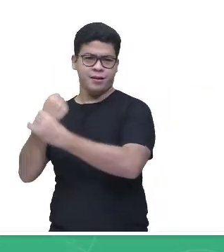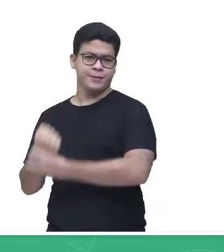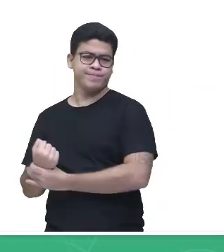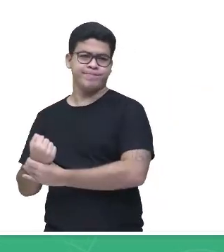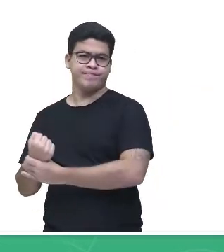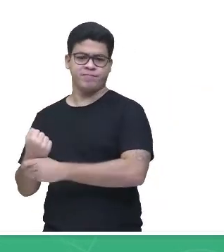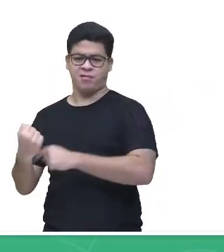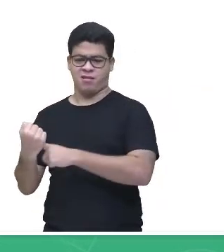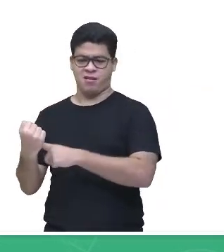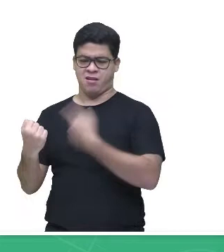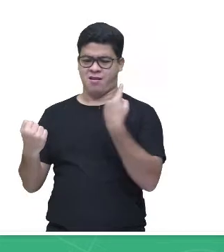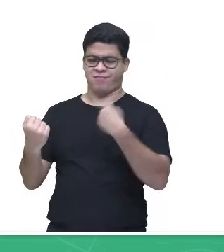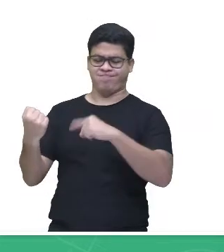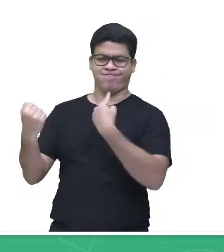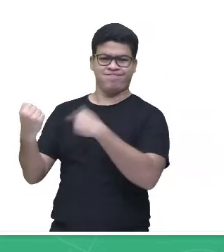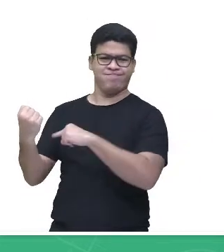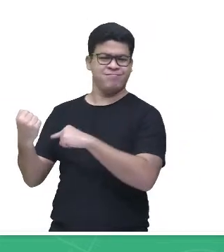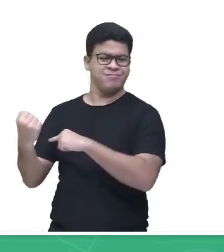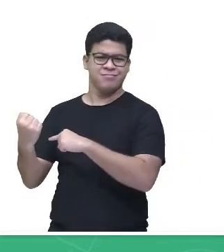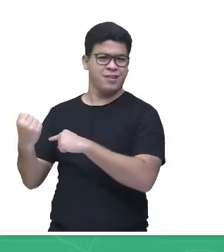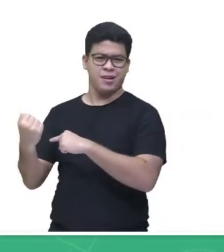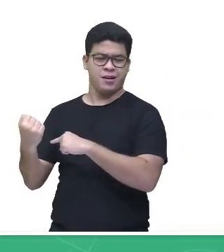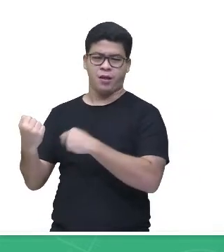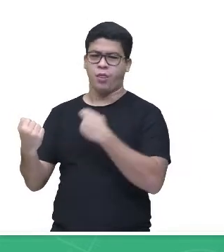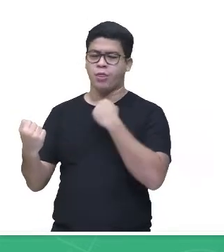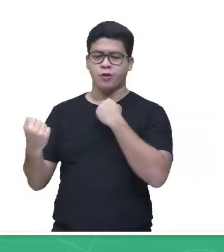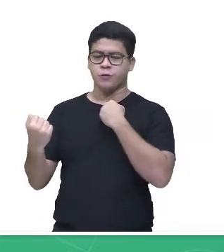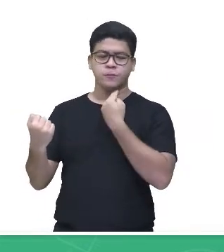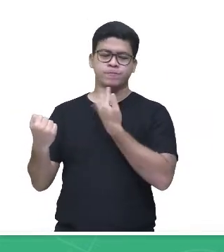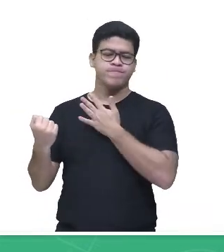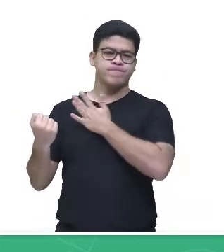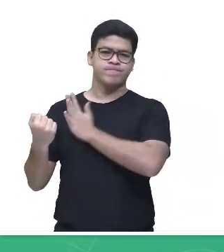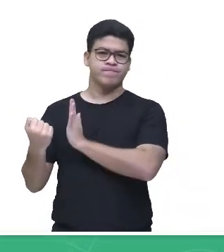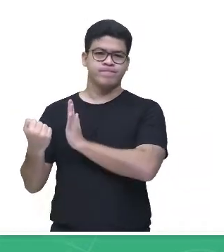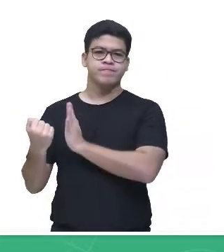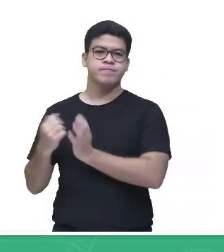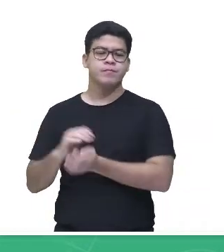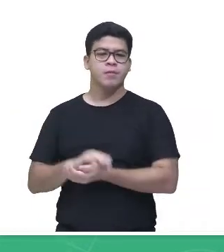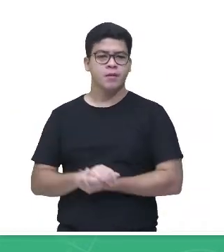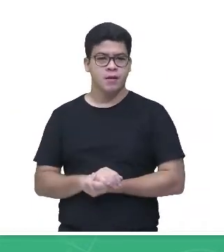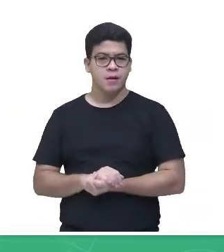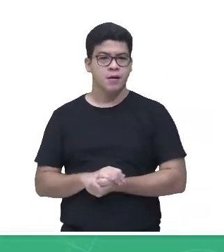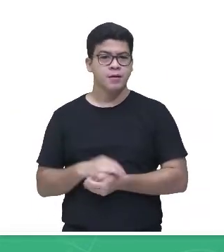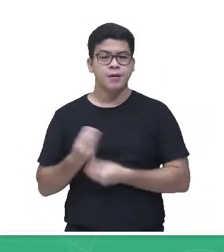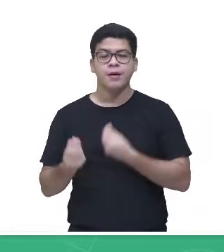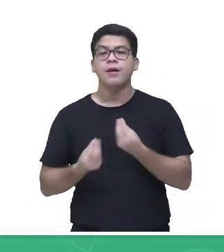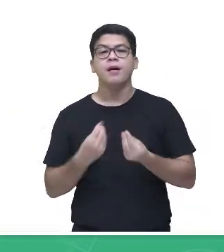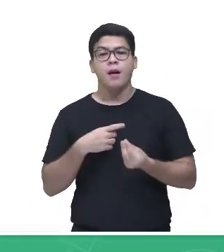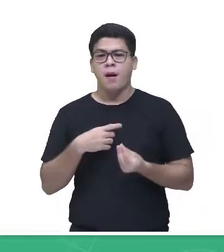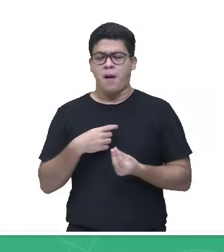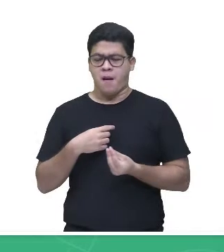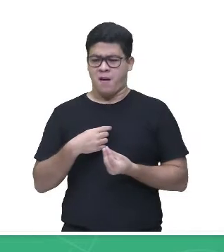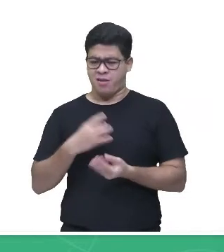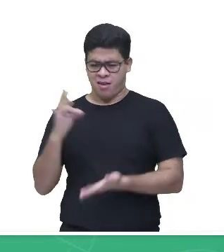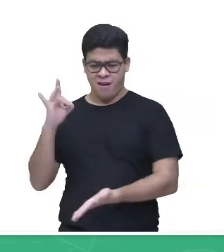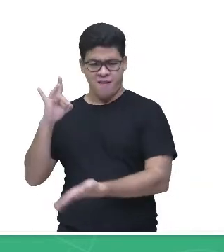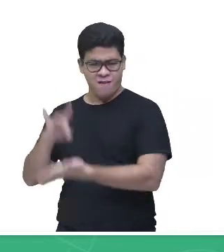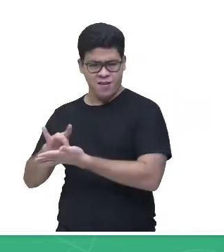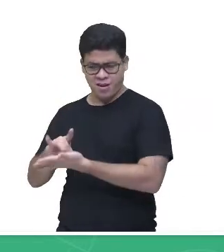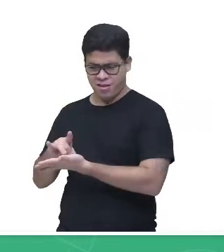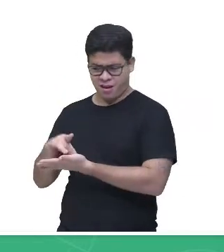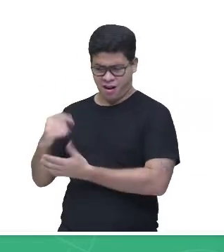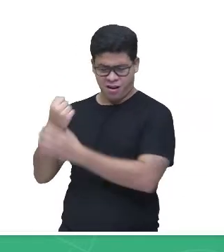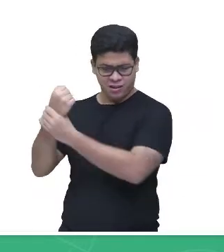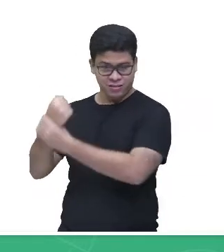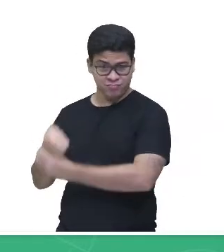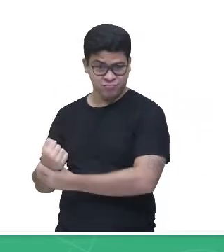dizia sobre o absolutismo? Não há essa determinância, nós não podemos aceitar essa ideia como verdadeira, nós temos que começar a duvidar